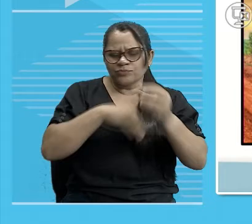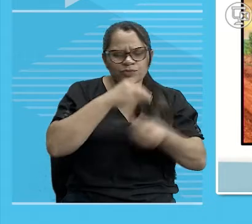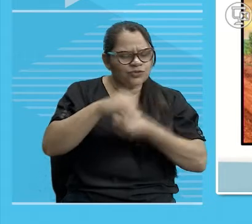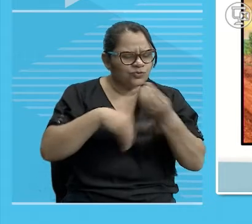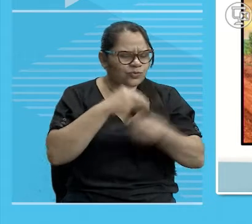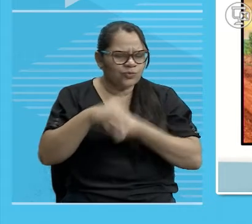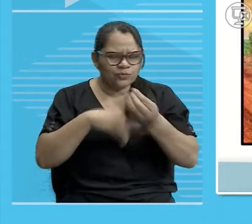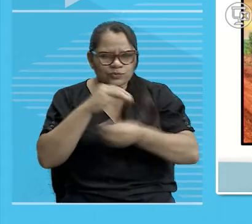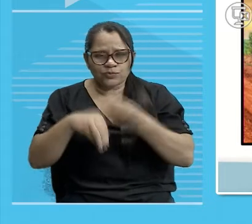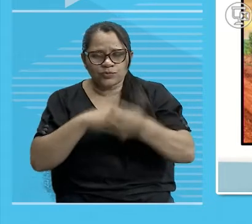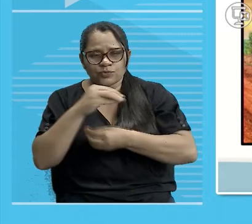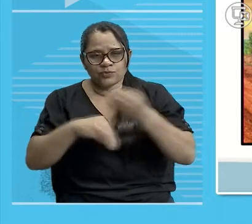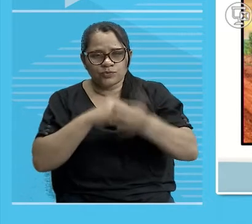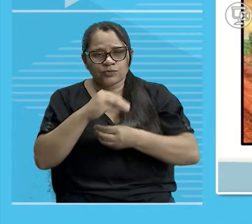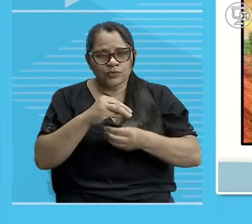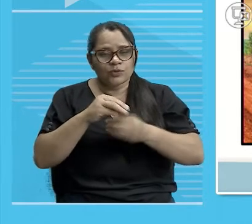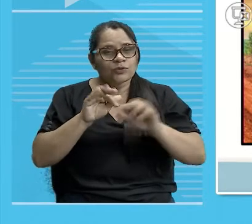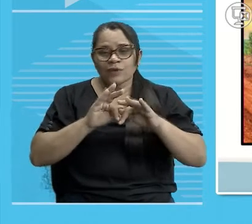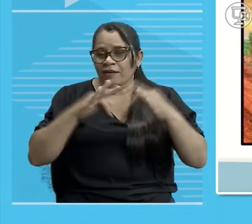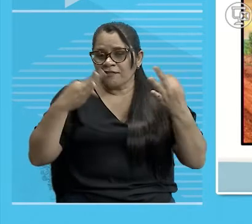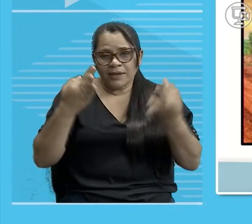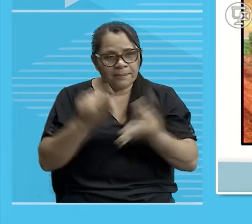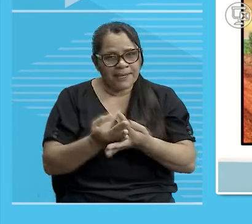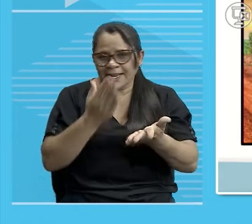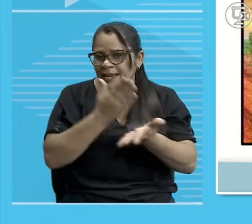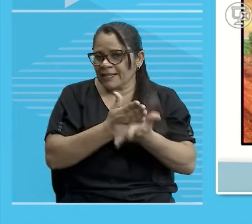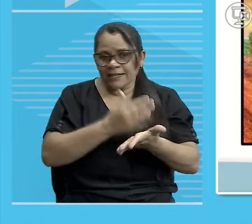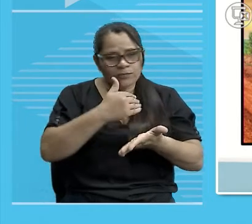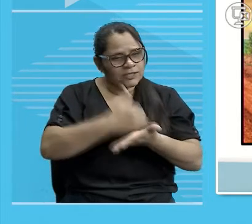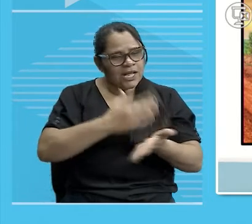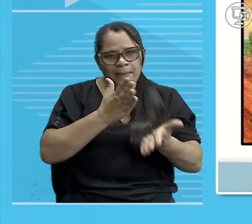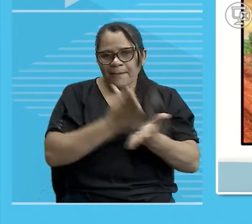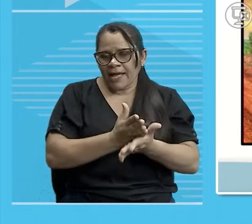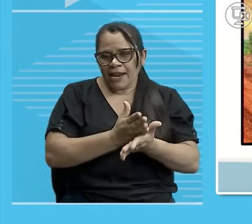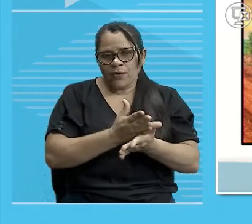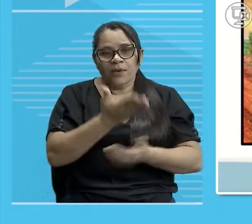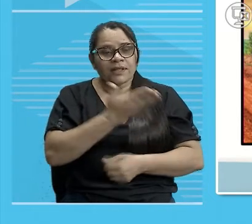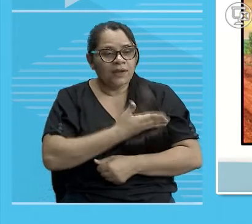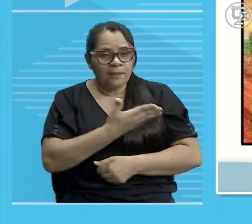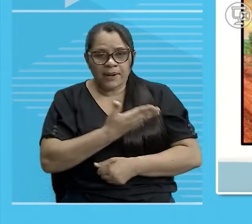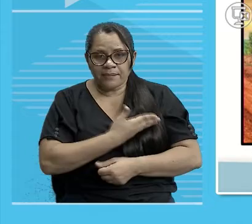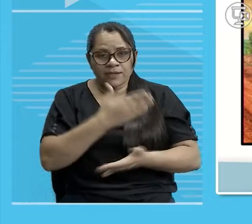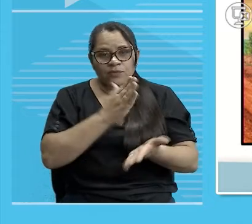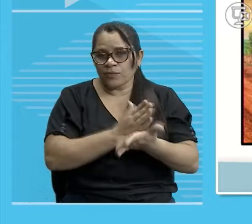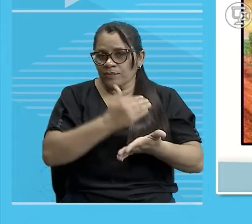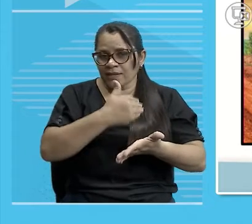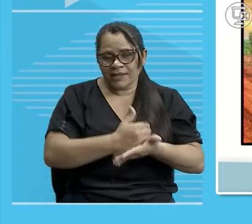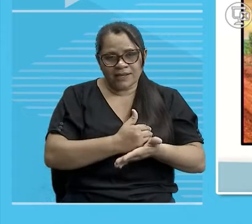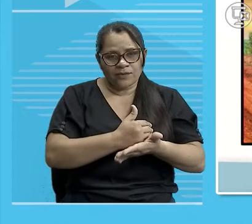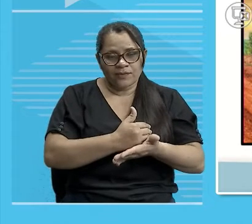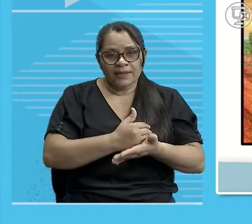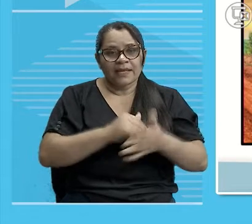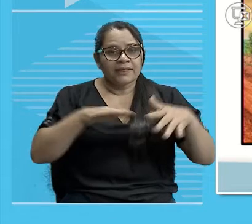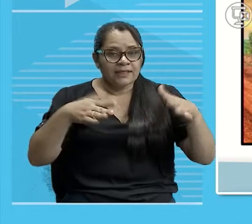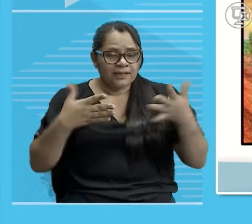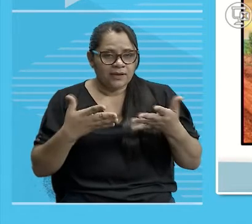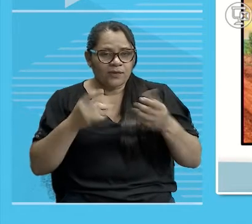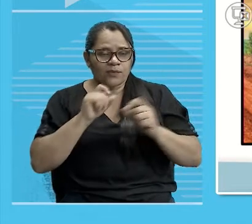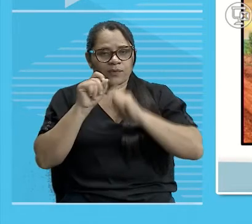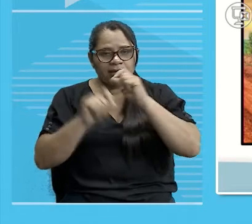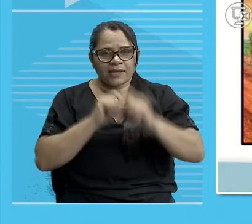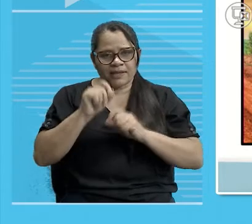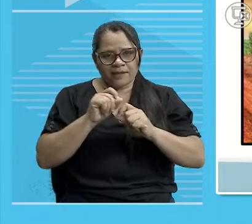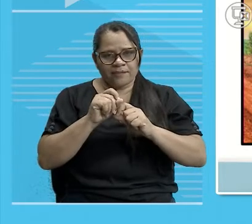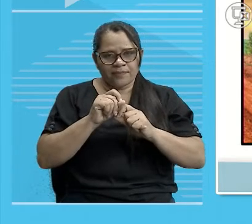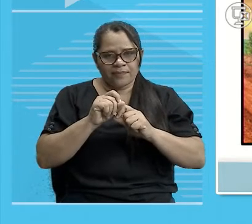não que é padrinho não sabe quem é amigo quem é colega quem é conhecido Então o